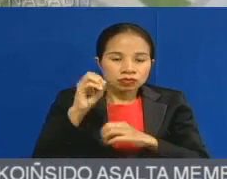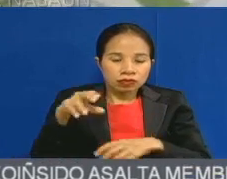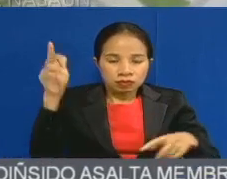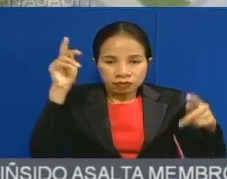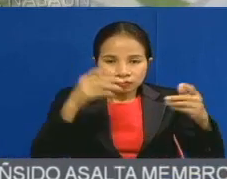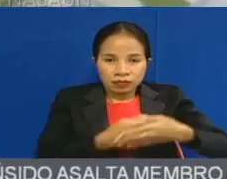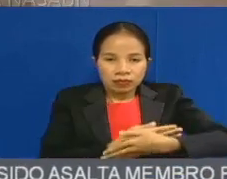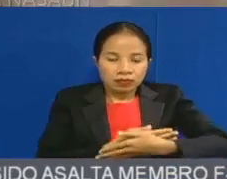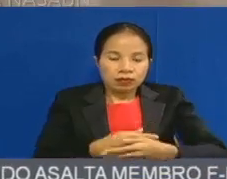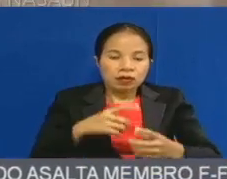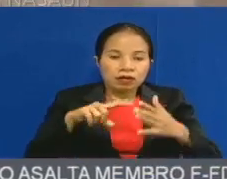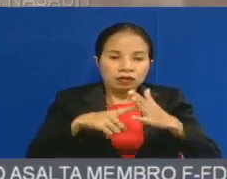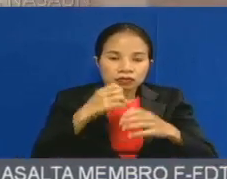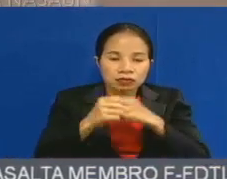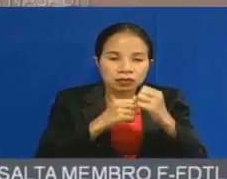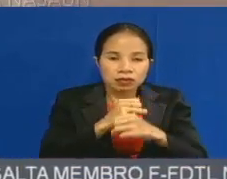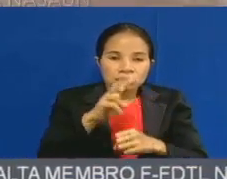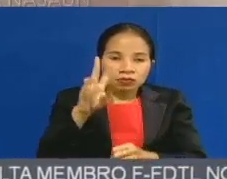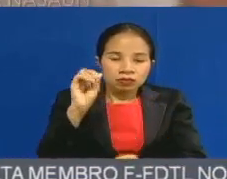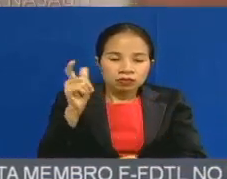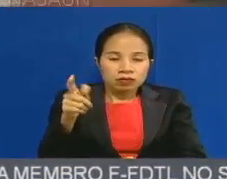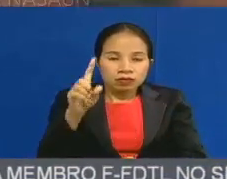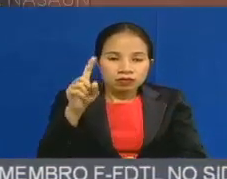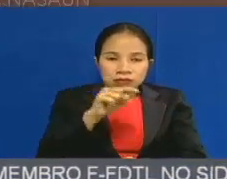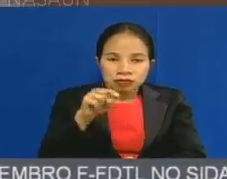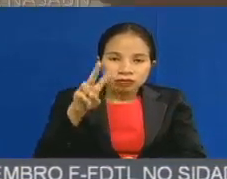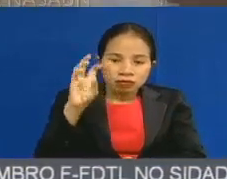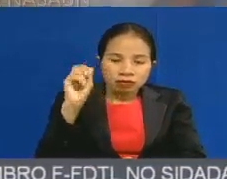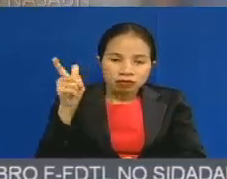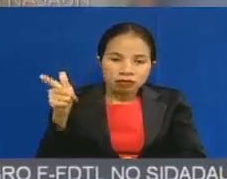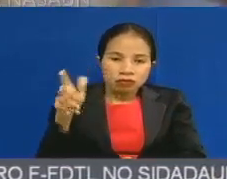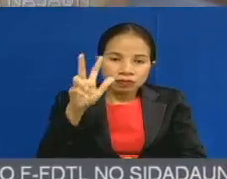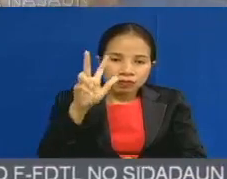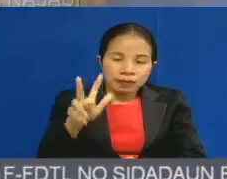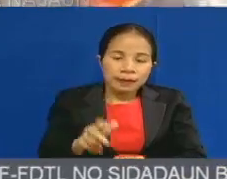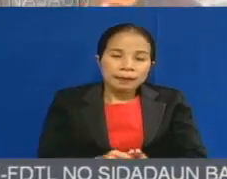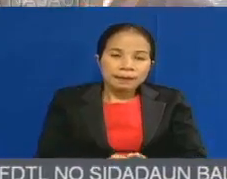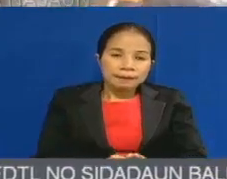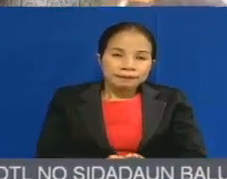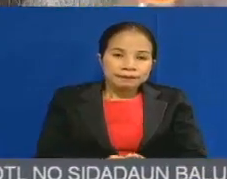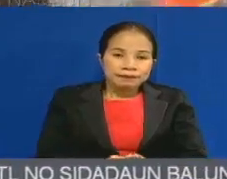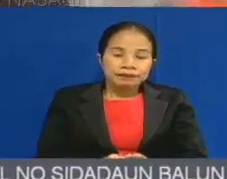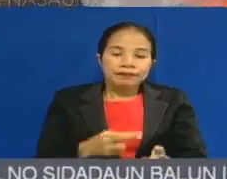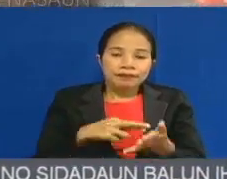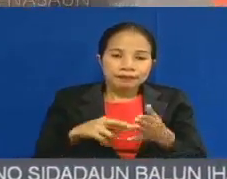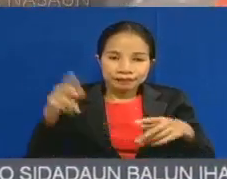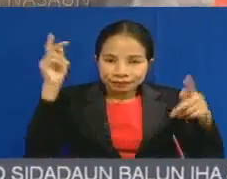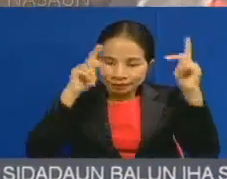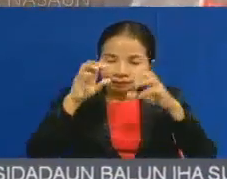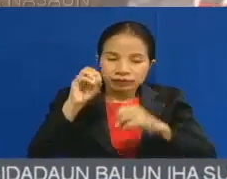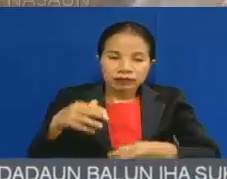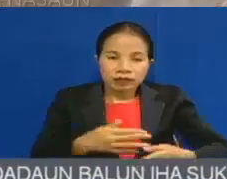Entretanto, Rahu Husitinan Rihon Ruaro Nulu Resinire, Totinan Rihon Ruaro Nulu Resintolu, ANCITL resista caso soe